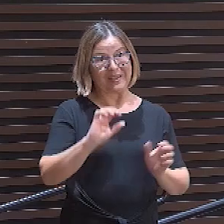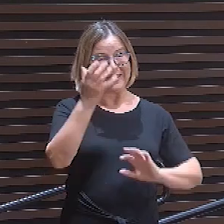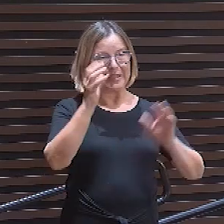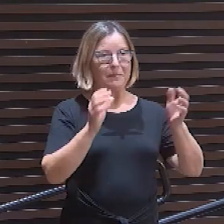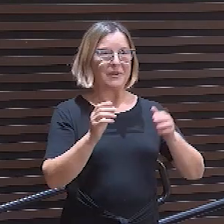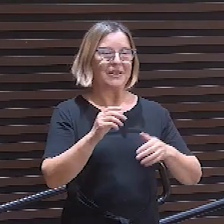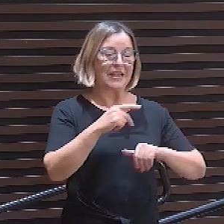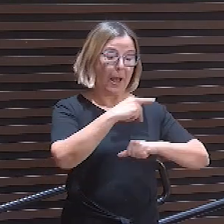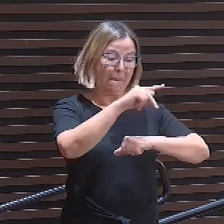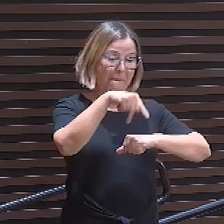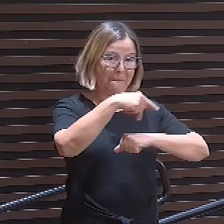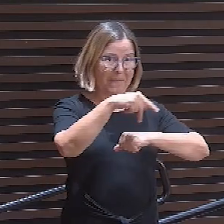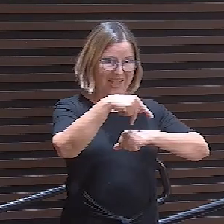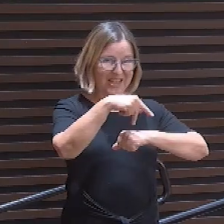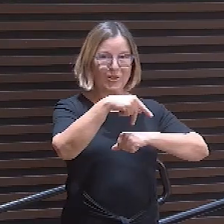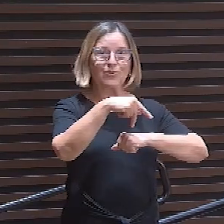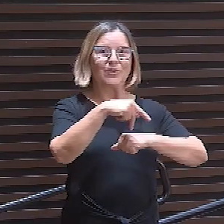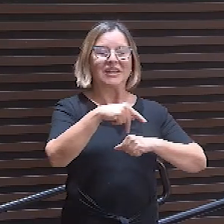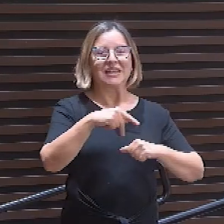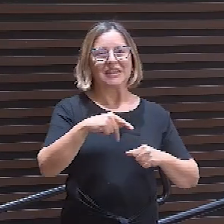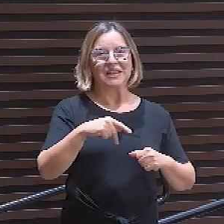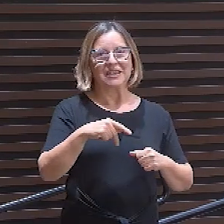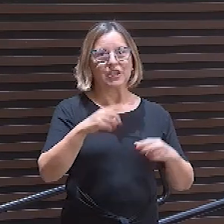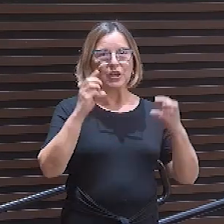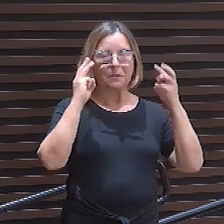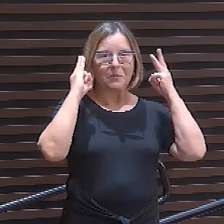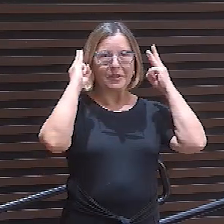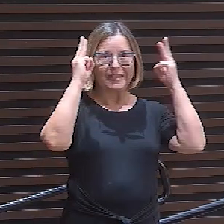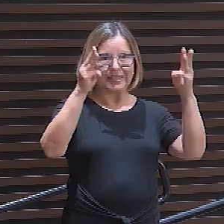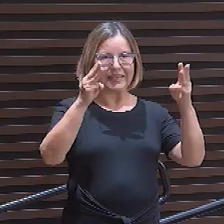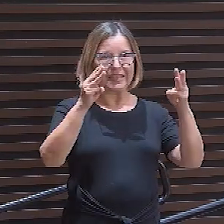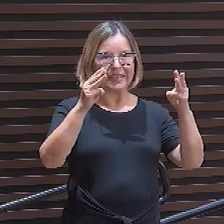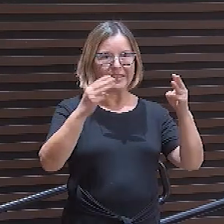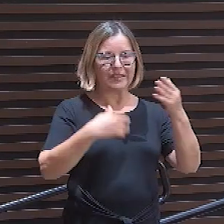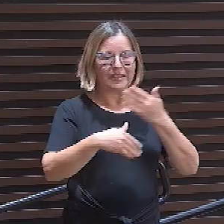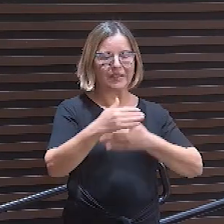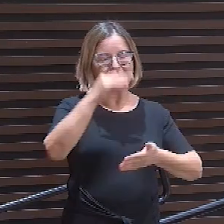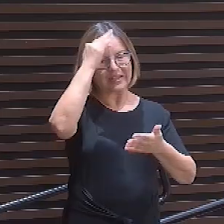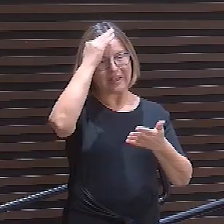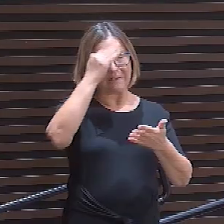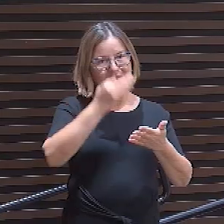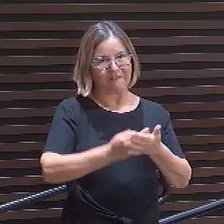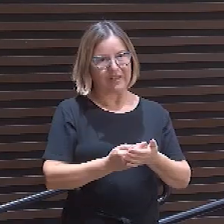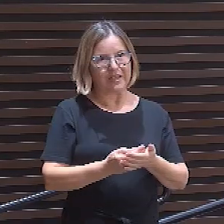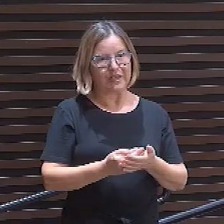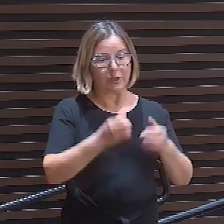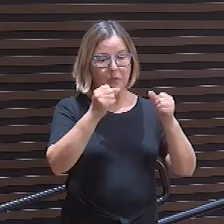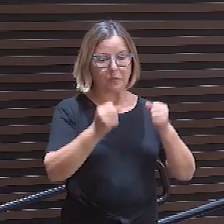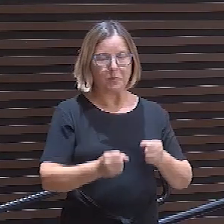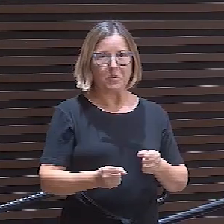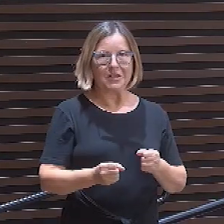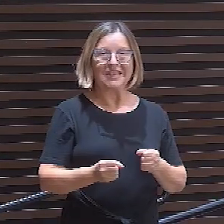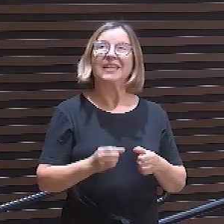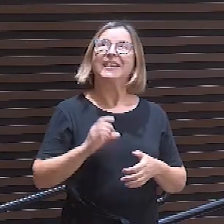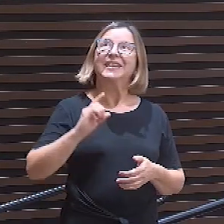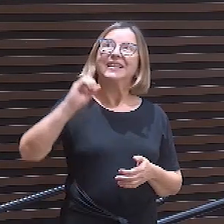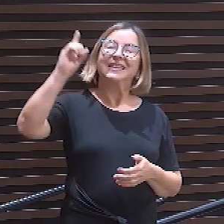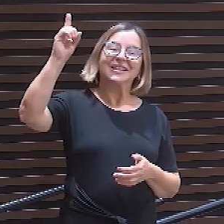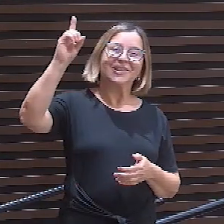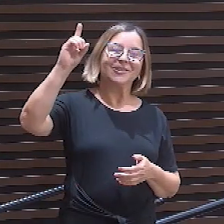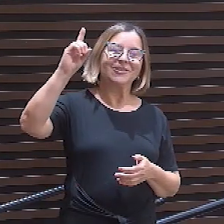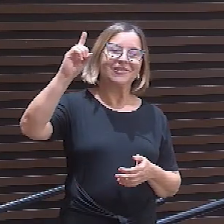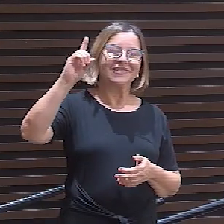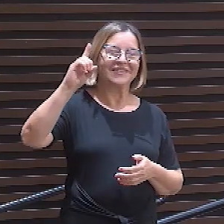Moisés foi um ato de fé e poder redentor de Deus, prefigurando a vinda de